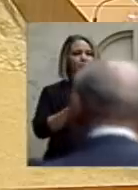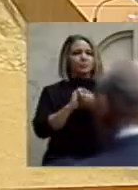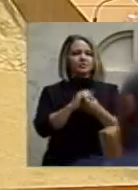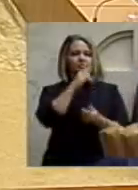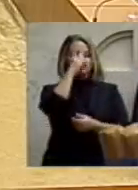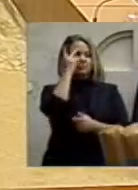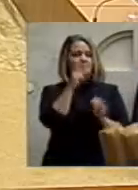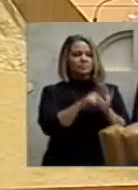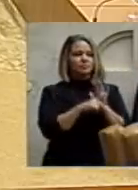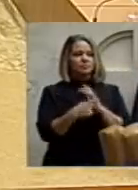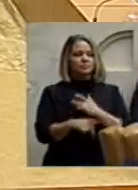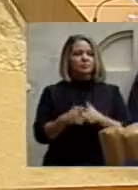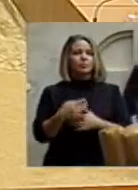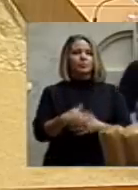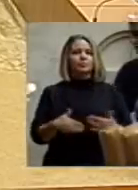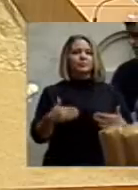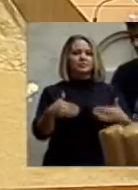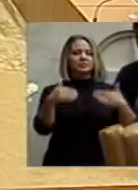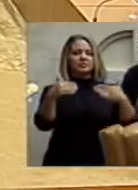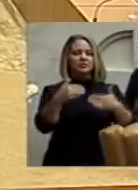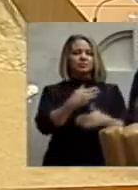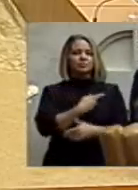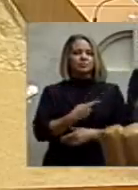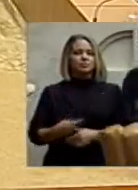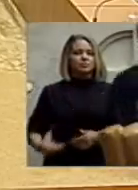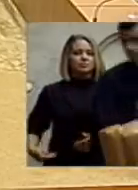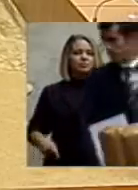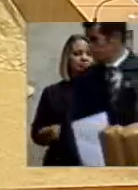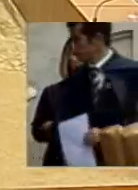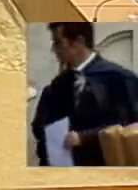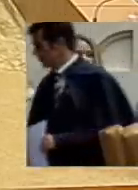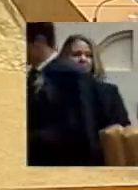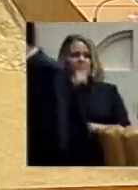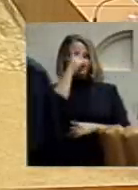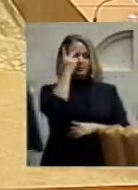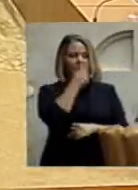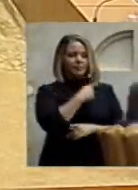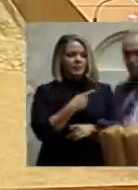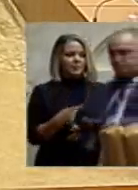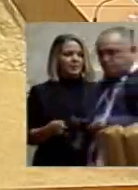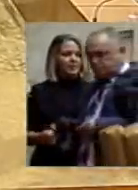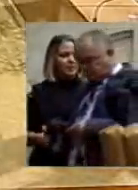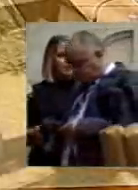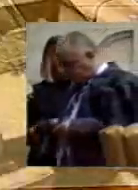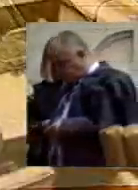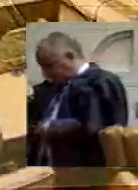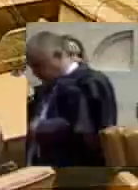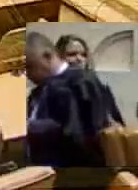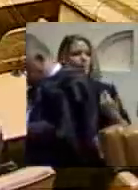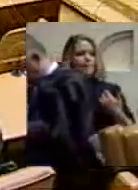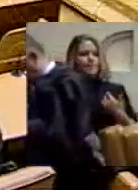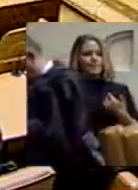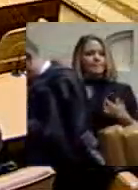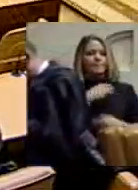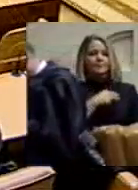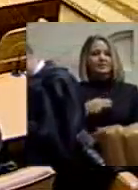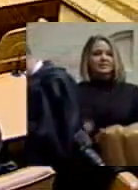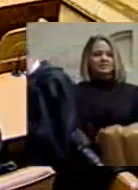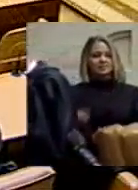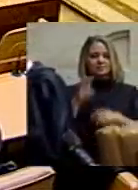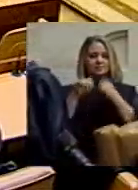os membros do Ministério Público. Presidente do Tribunal de Contas da União, ministro Benjamin